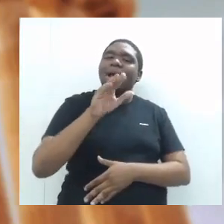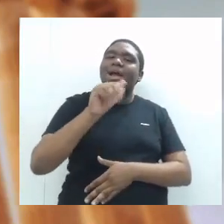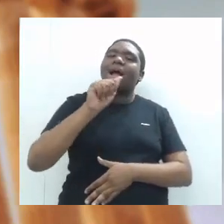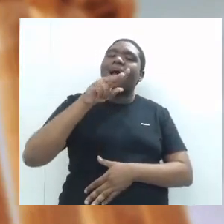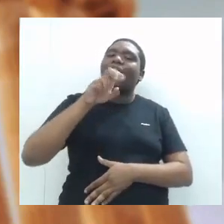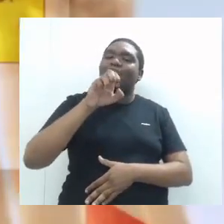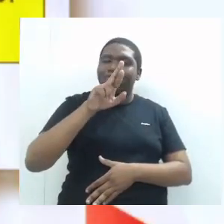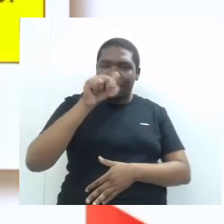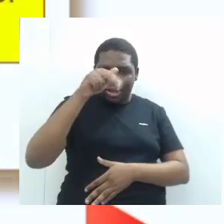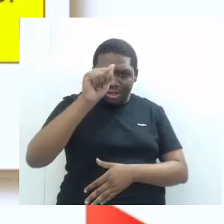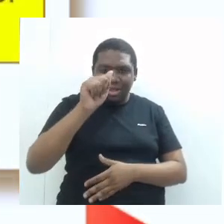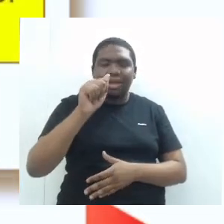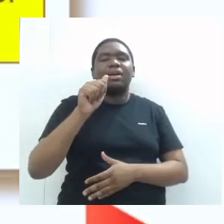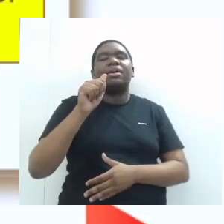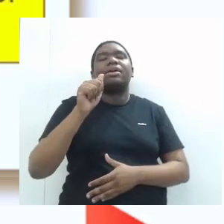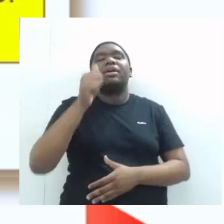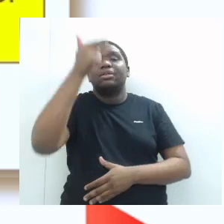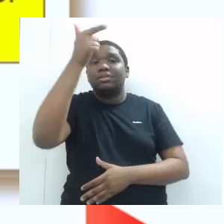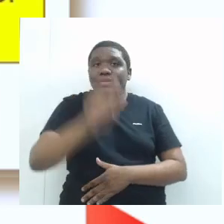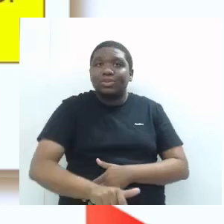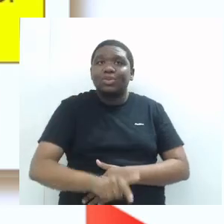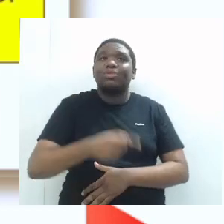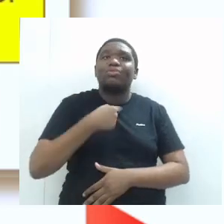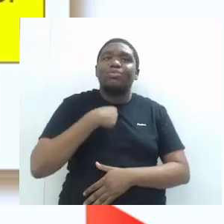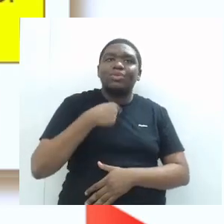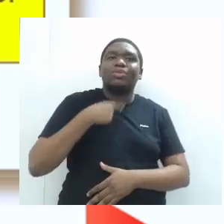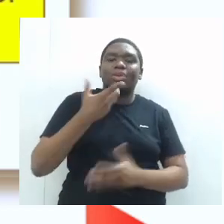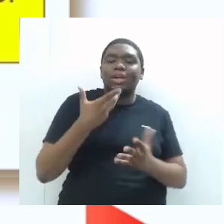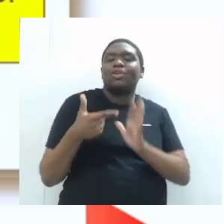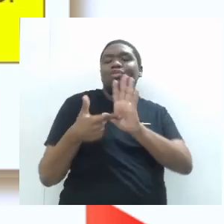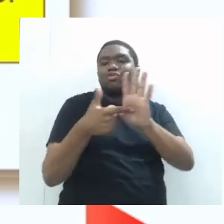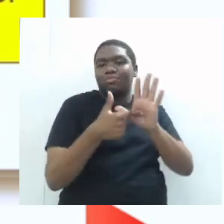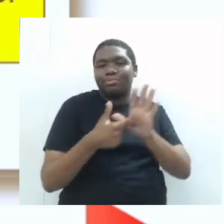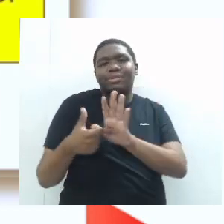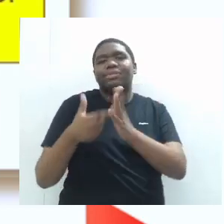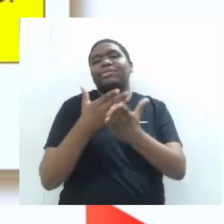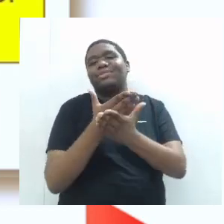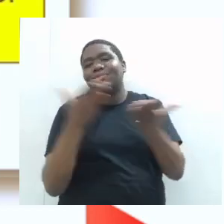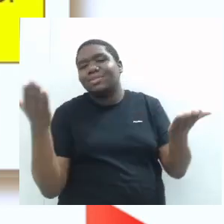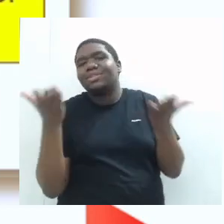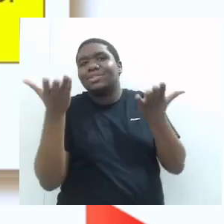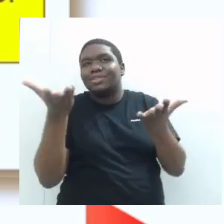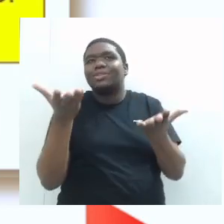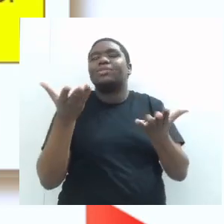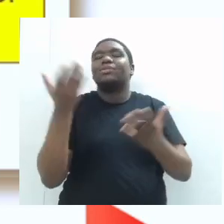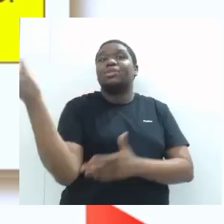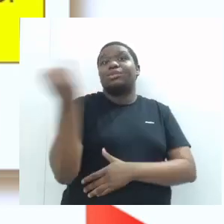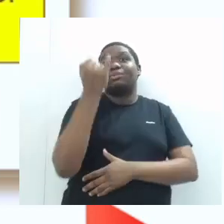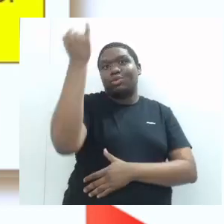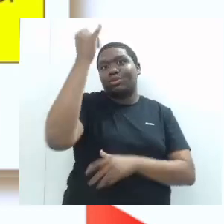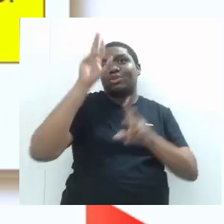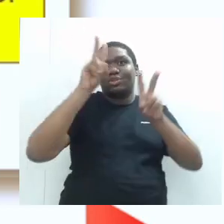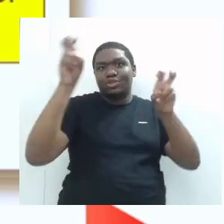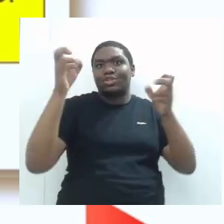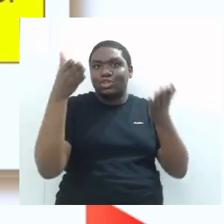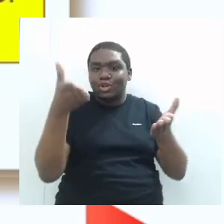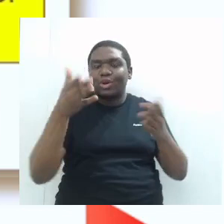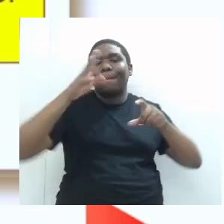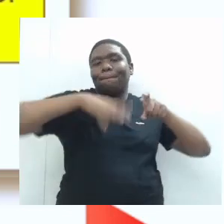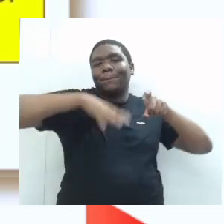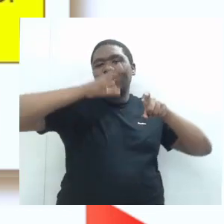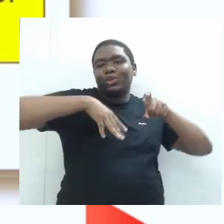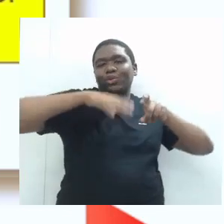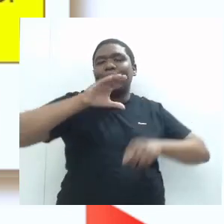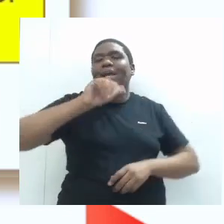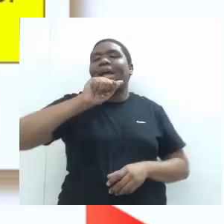mais uma vez, quero apresentar a vocês um ponto sobre o mito da caverna. Vamos ver aqui?